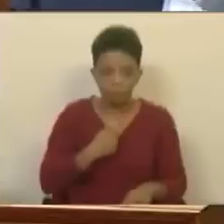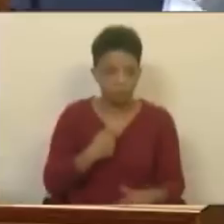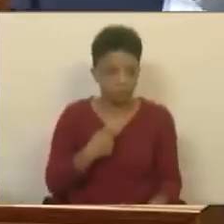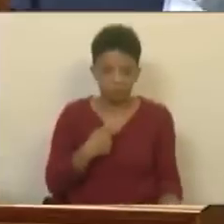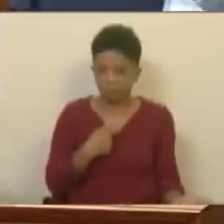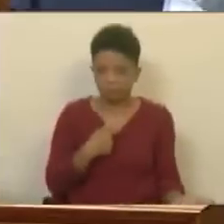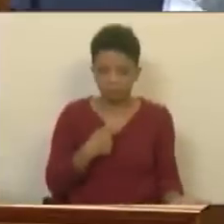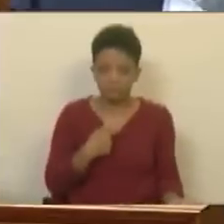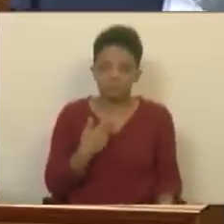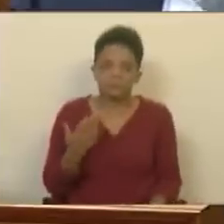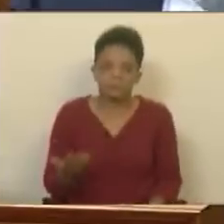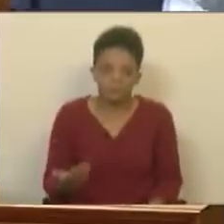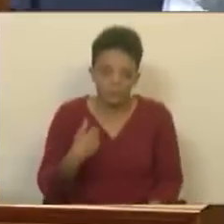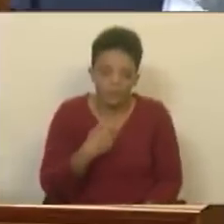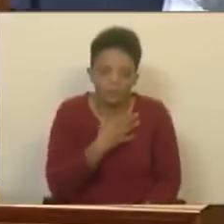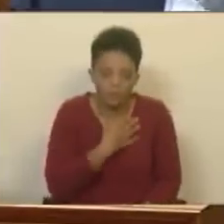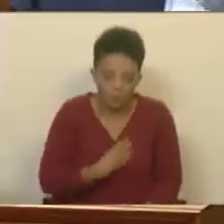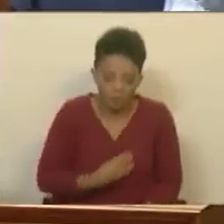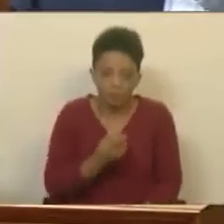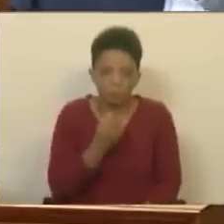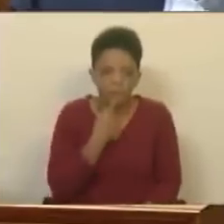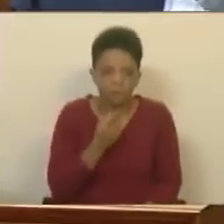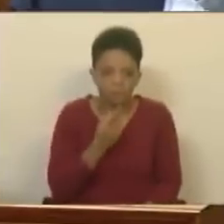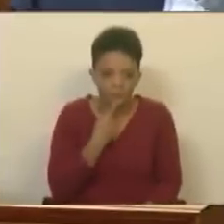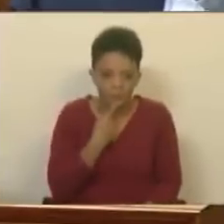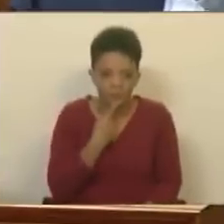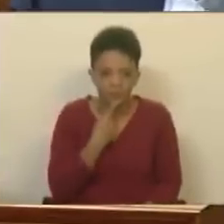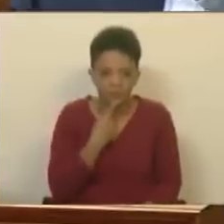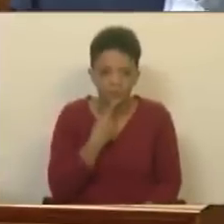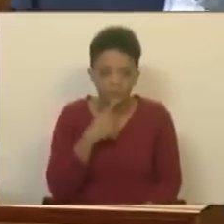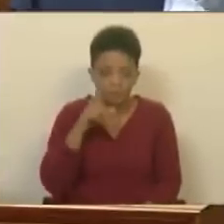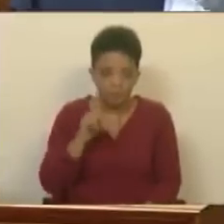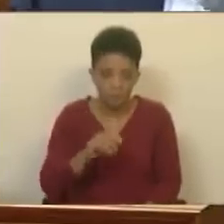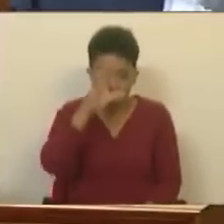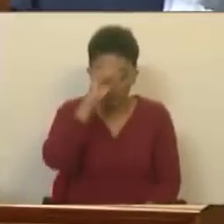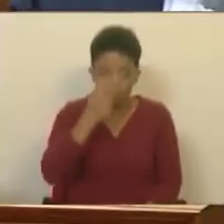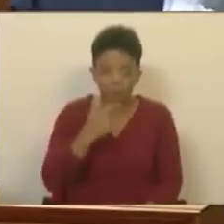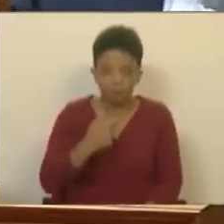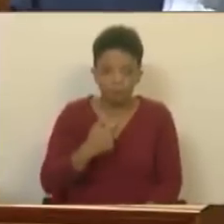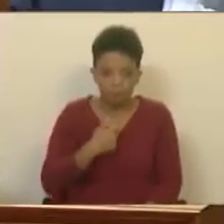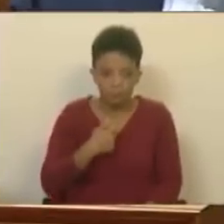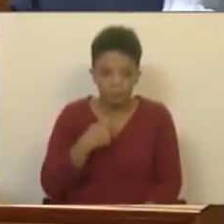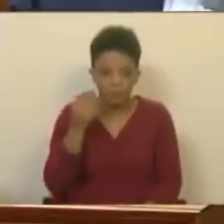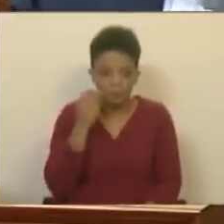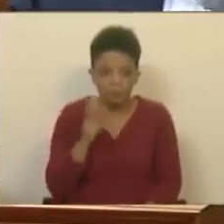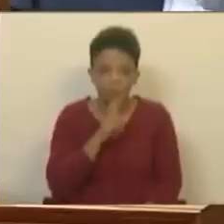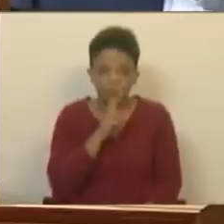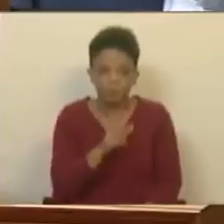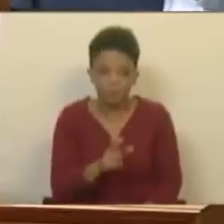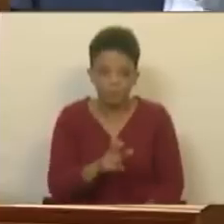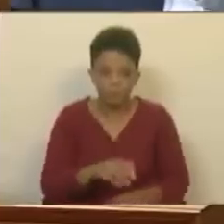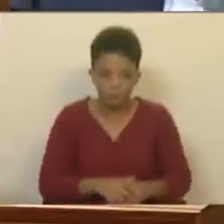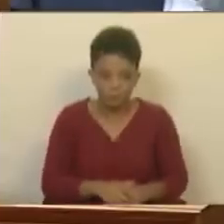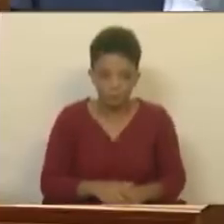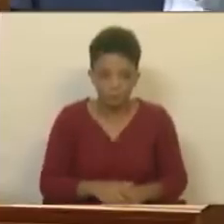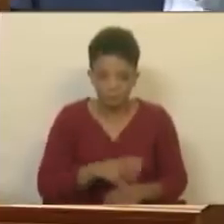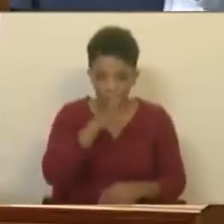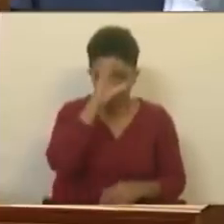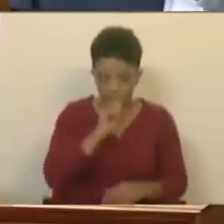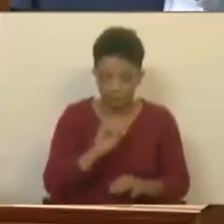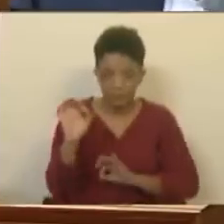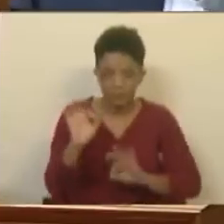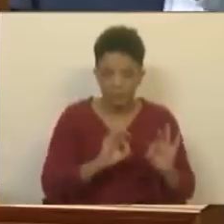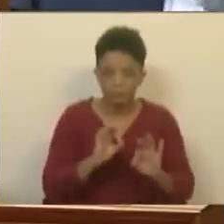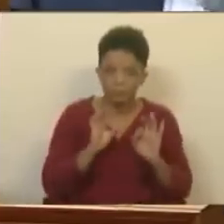resposta e portanto aquilo que eu gostaria de perceber e que Davi por parte do governo qual é que é a resposta à questão se o governo